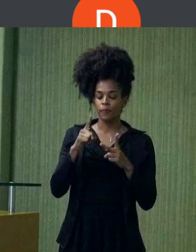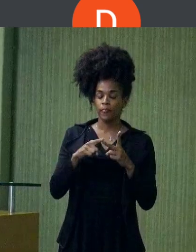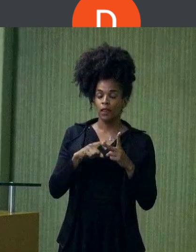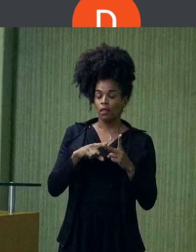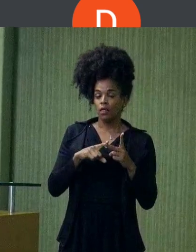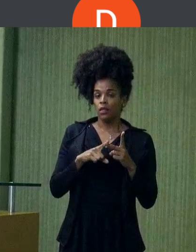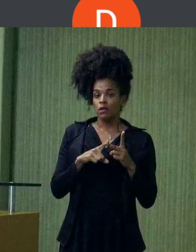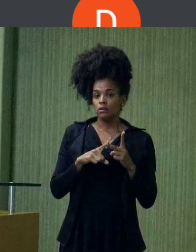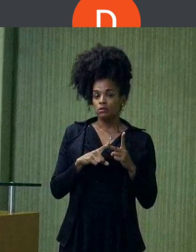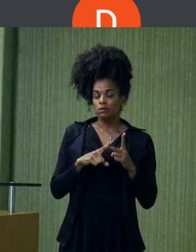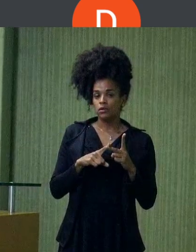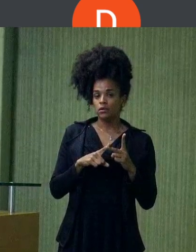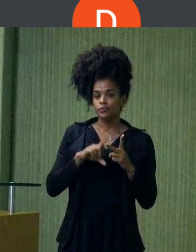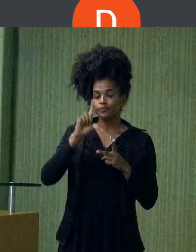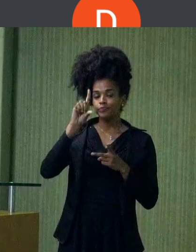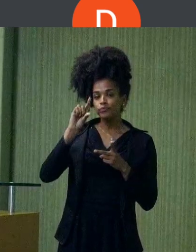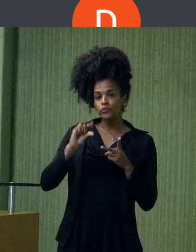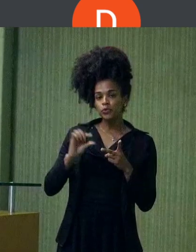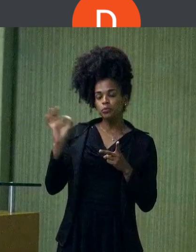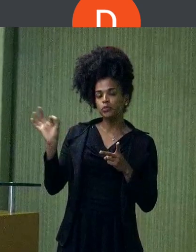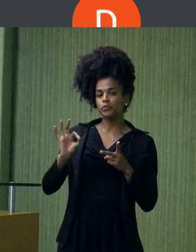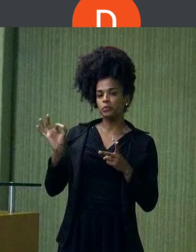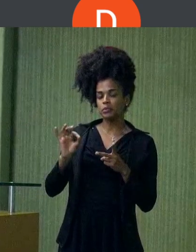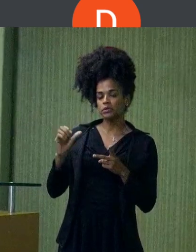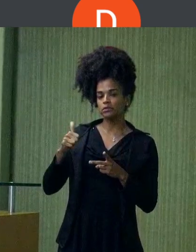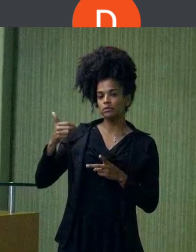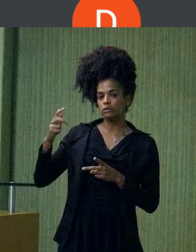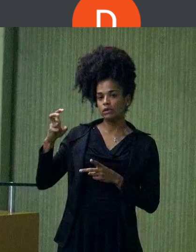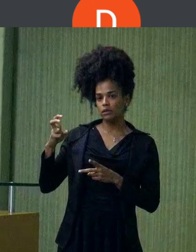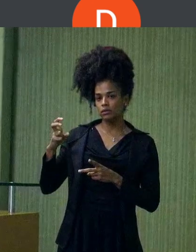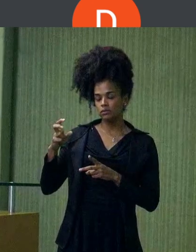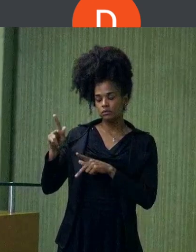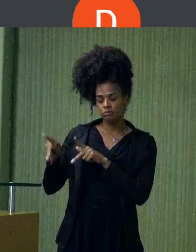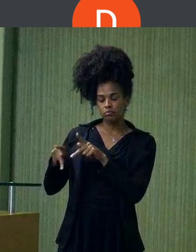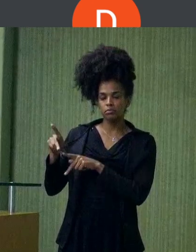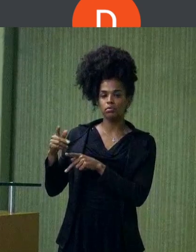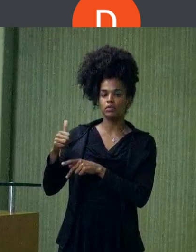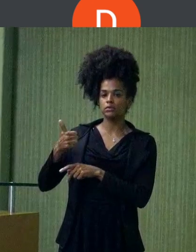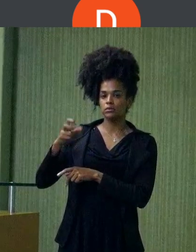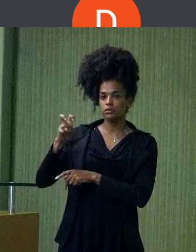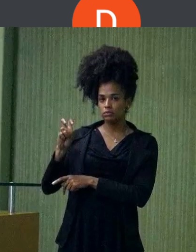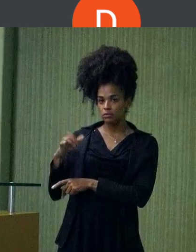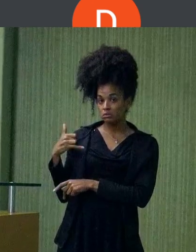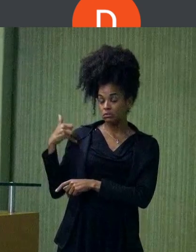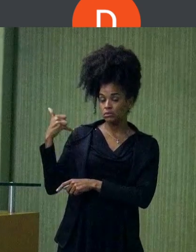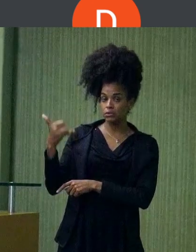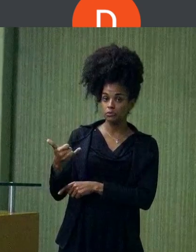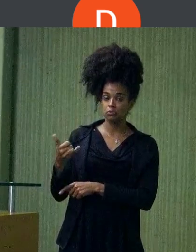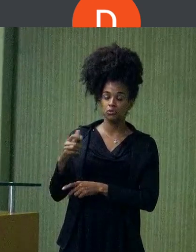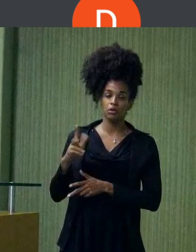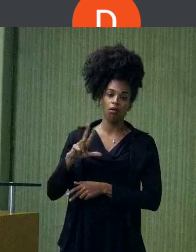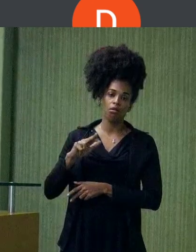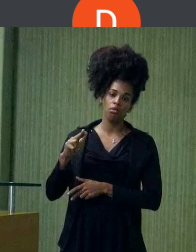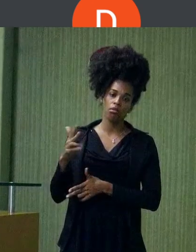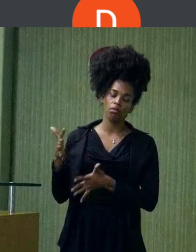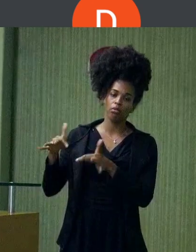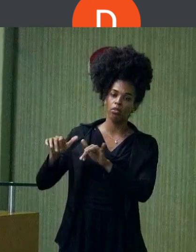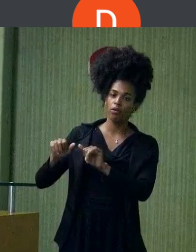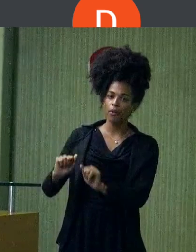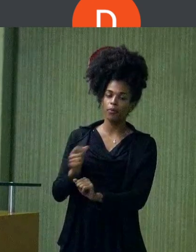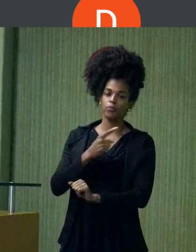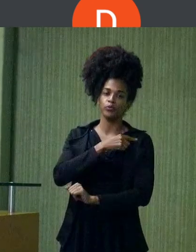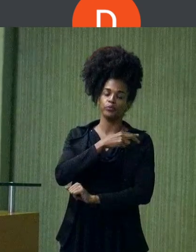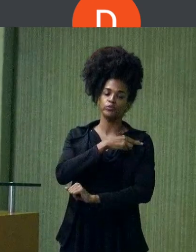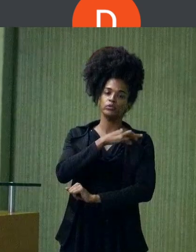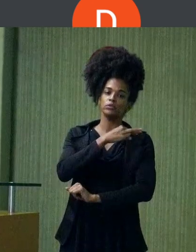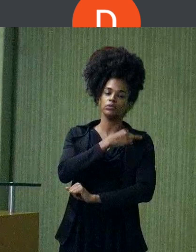reduzir o percentual da população de 15 anos ou mais que não conclui o ensino fundamental e universalizar essa etapa para população de